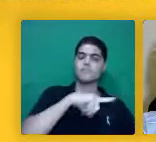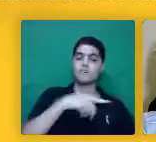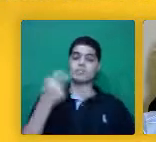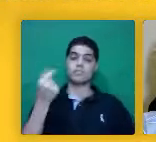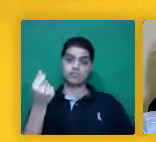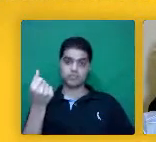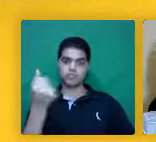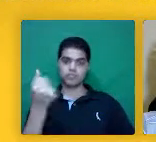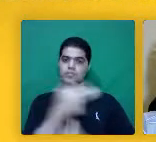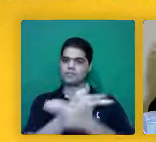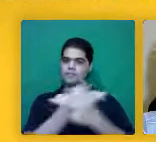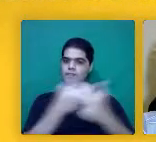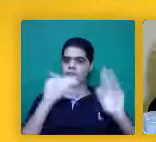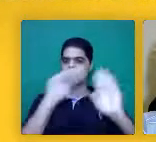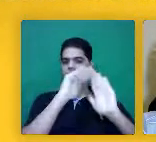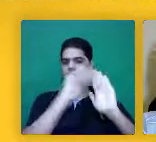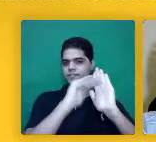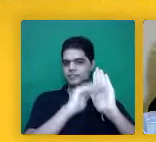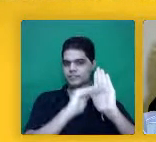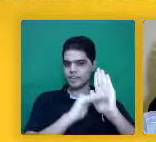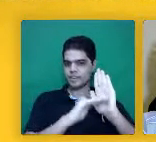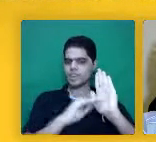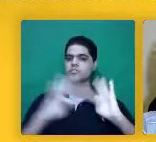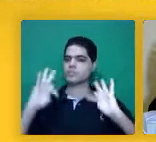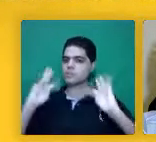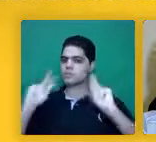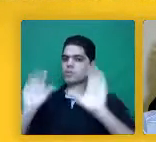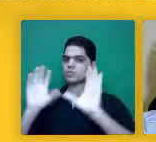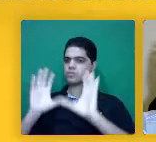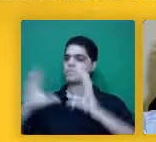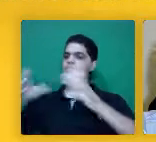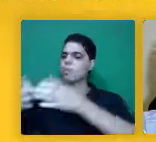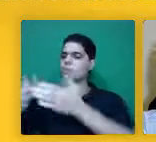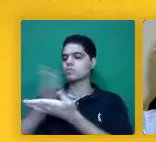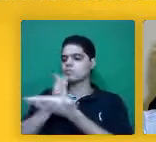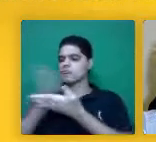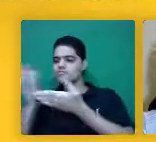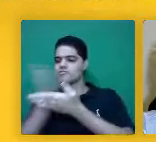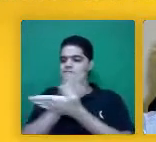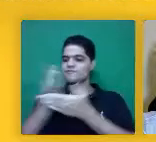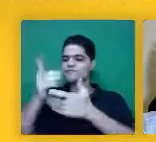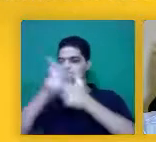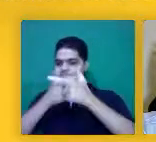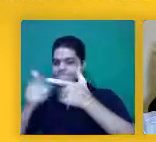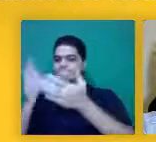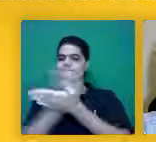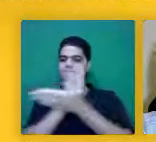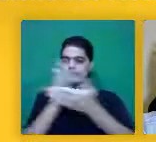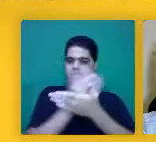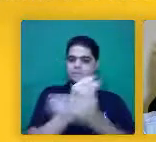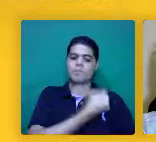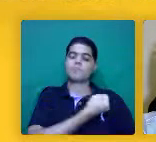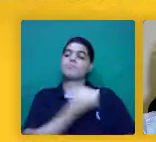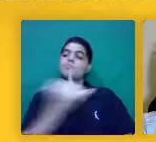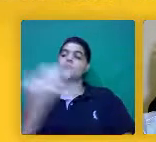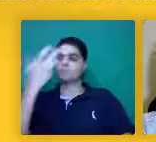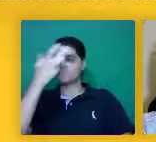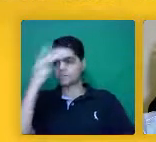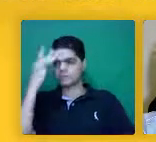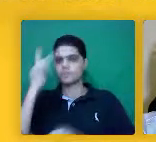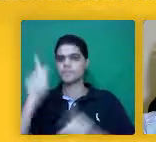ser destinado a todos os integrantes do time, dividido de forma igualitária, e a gente pensa também